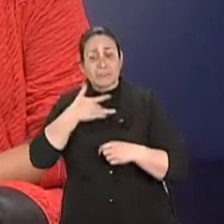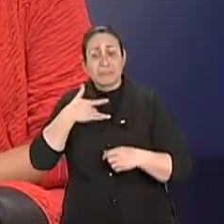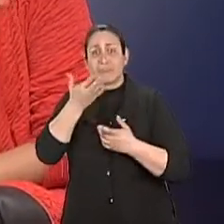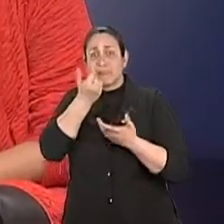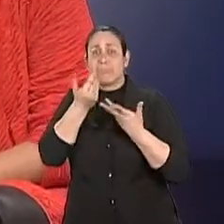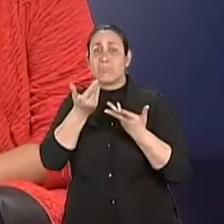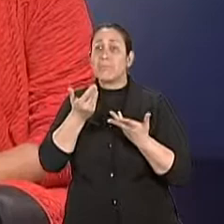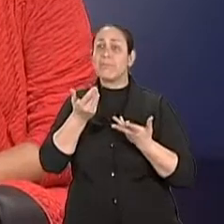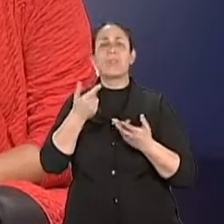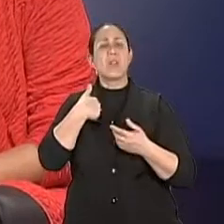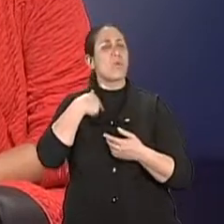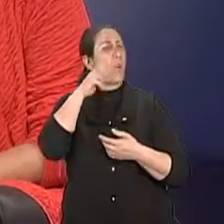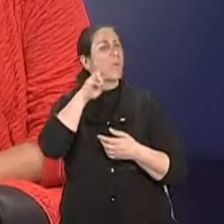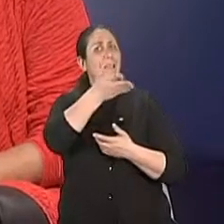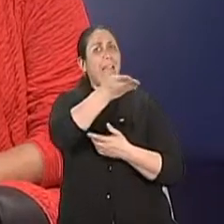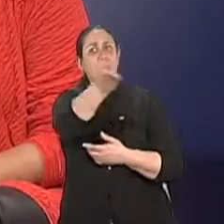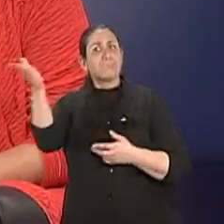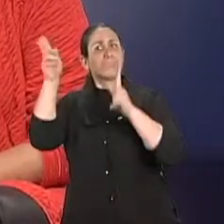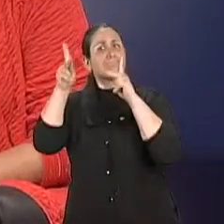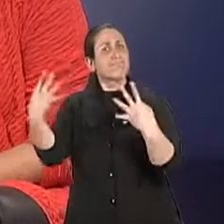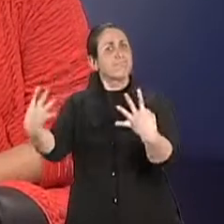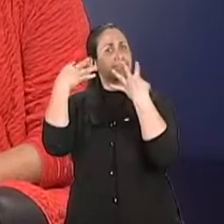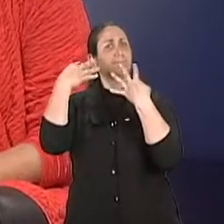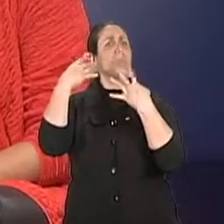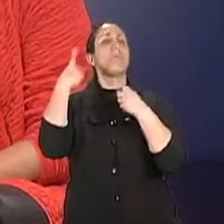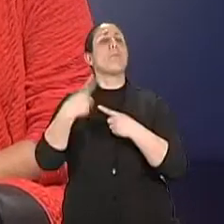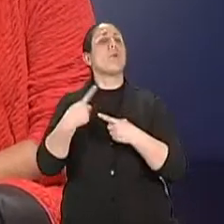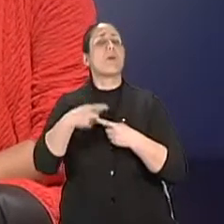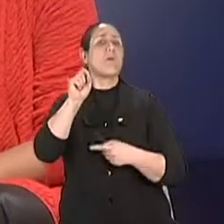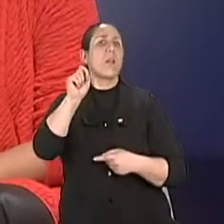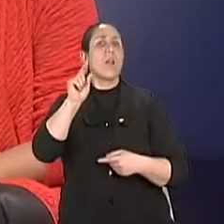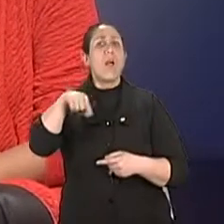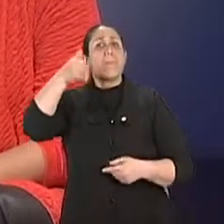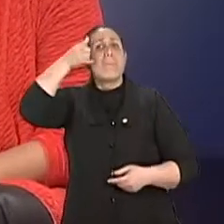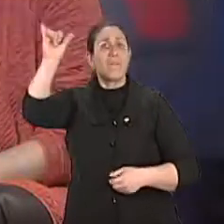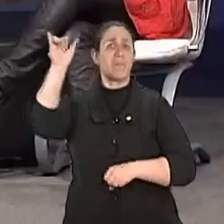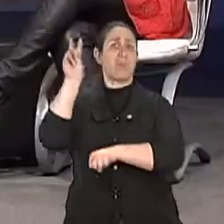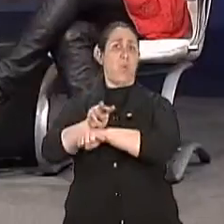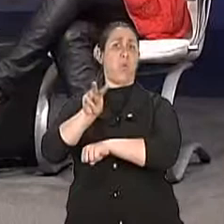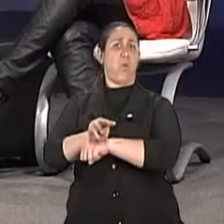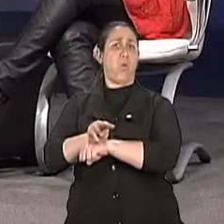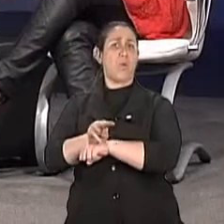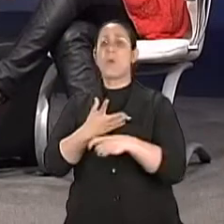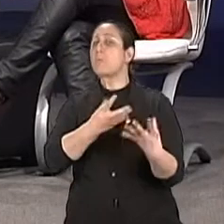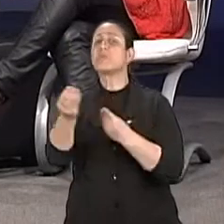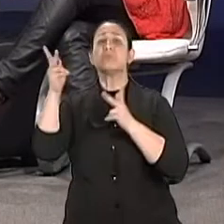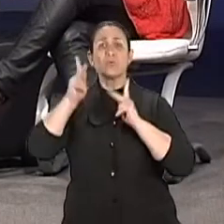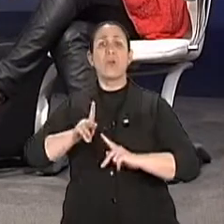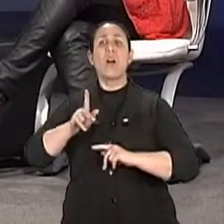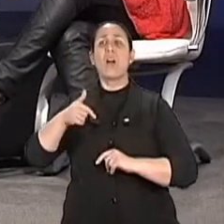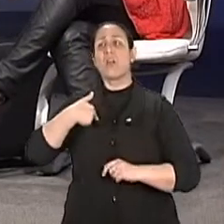porque tem uma palavra-chave para isso: prevenção. Porque os idosos, quando chegam lá, dizem assim: eu estou com